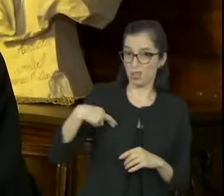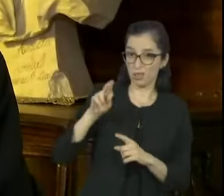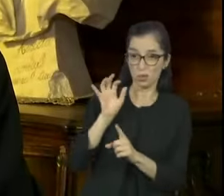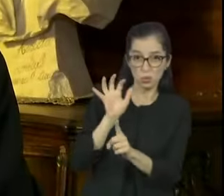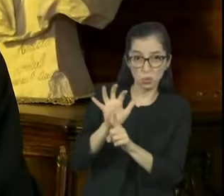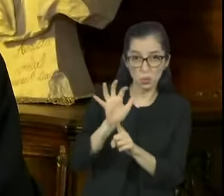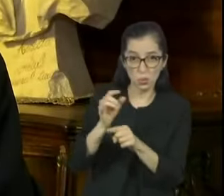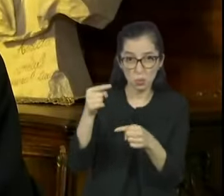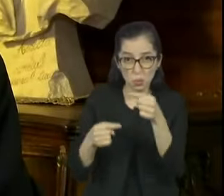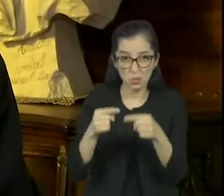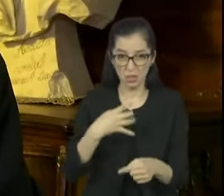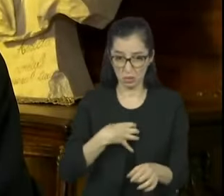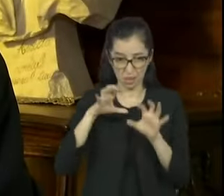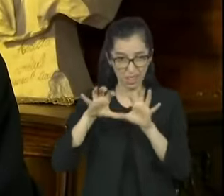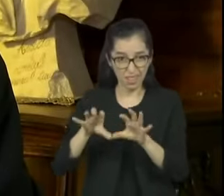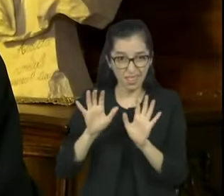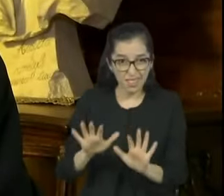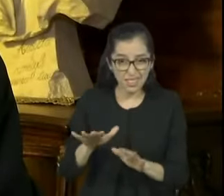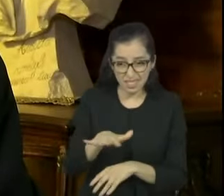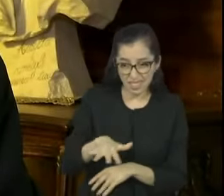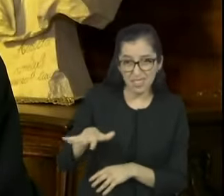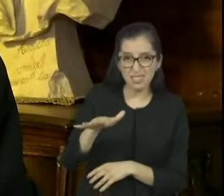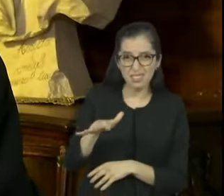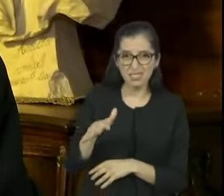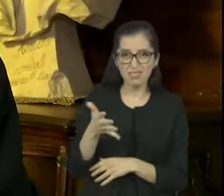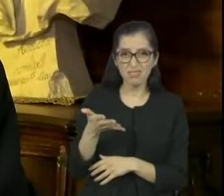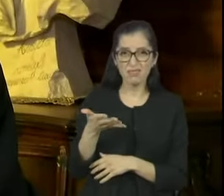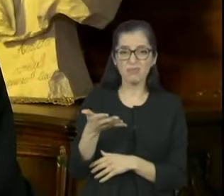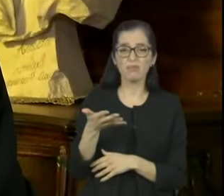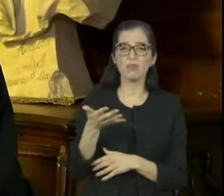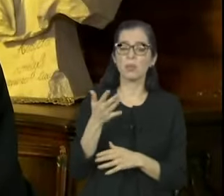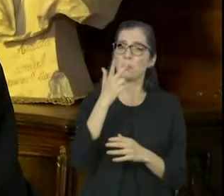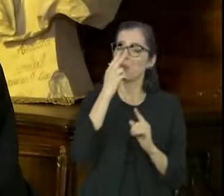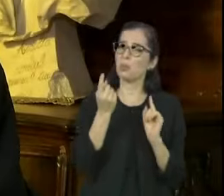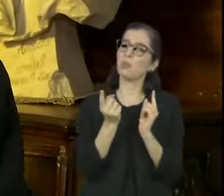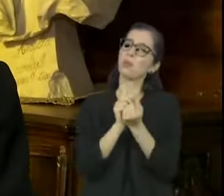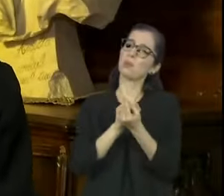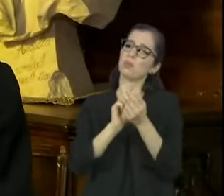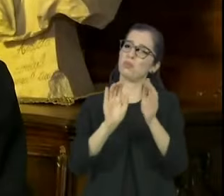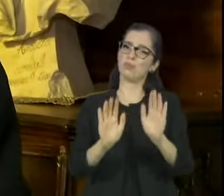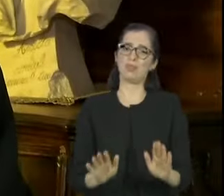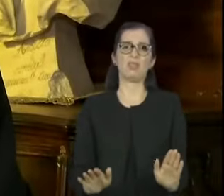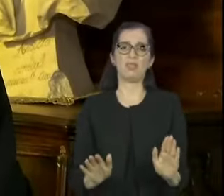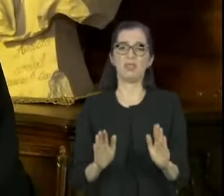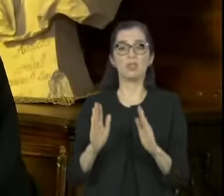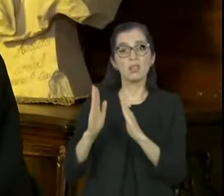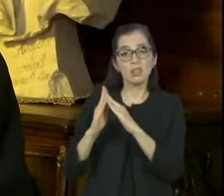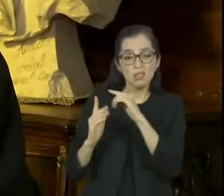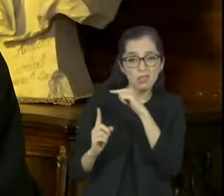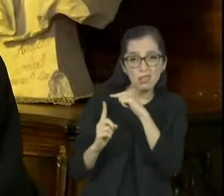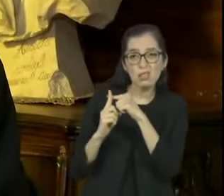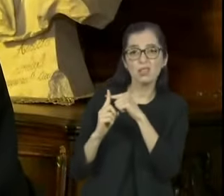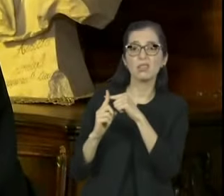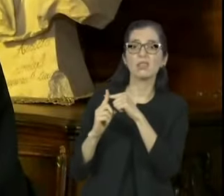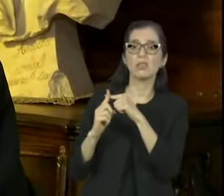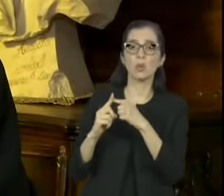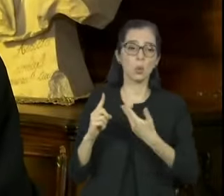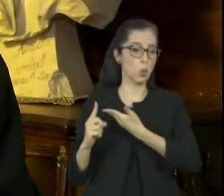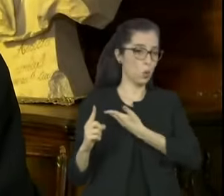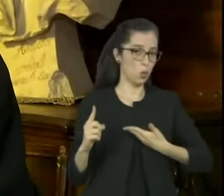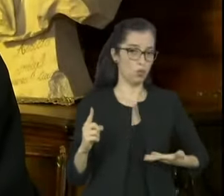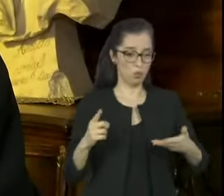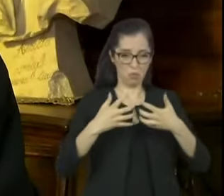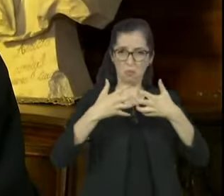forma Será que não estamos caminhando no sentido inverso da separação entre igreja e estado do